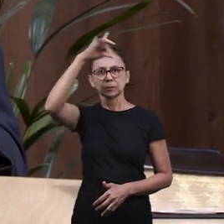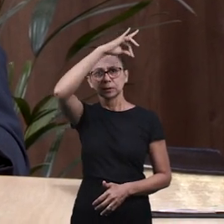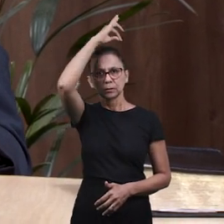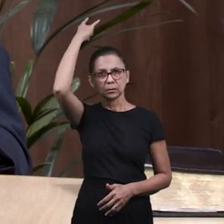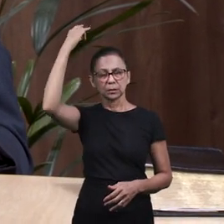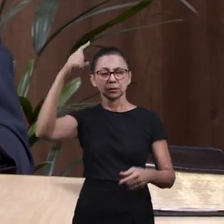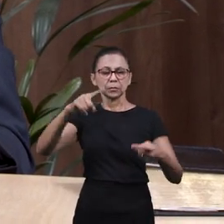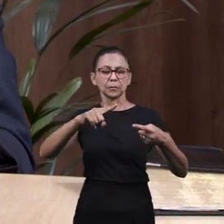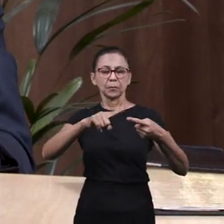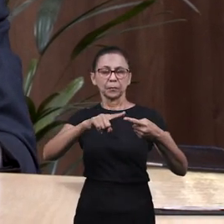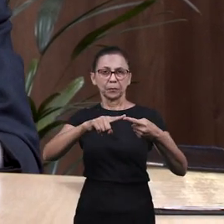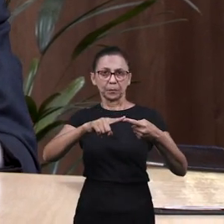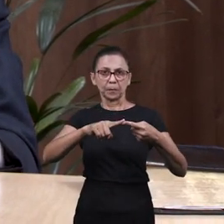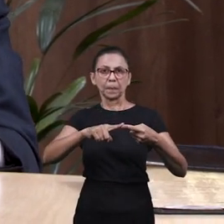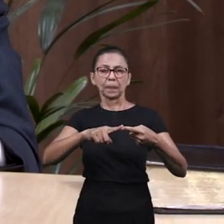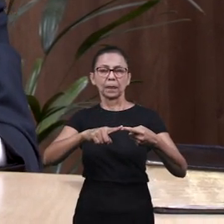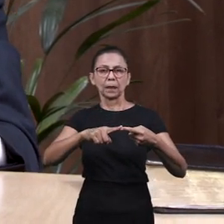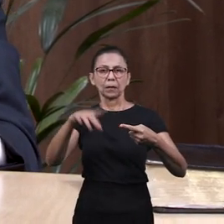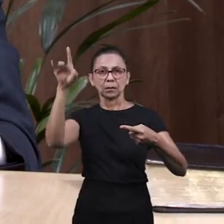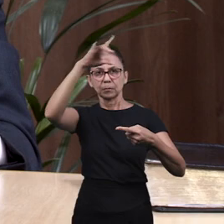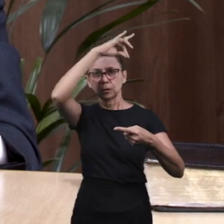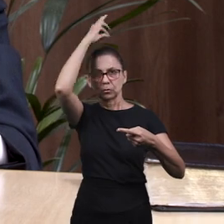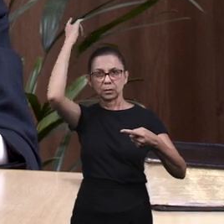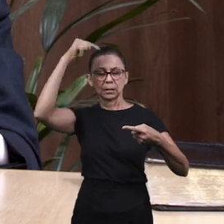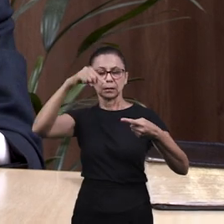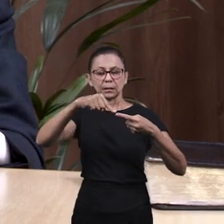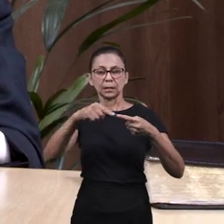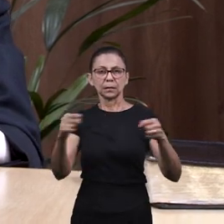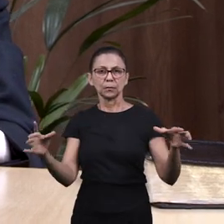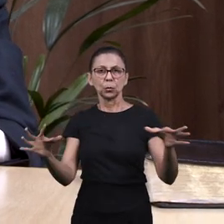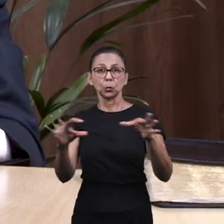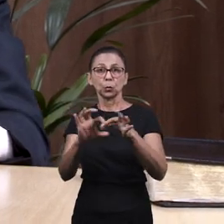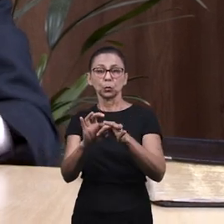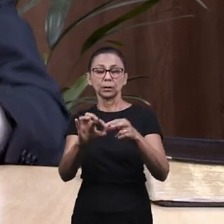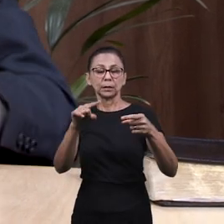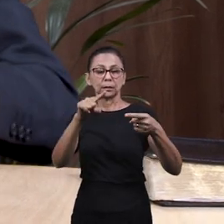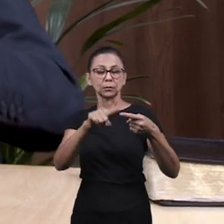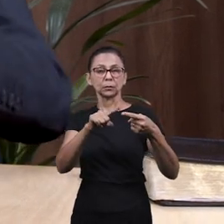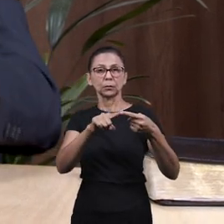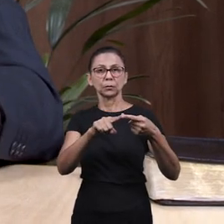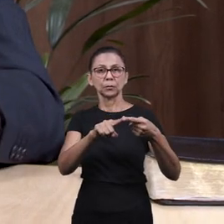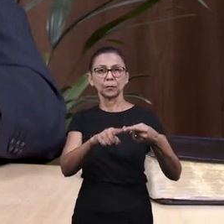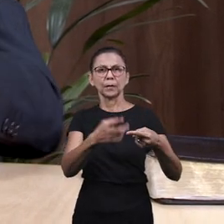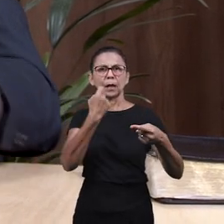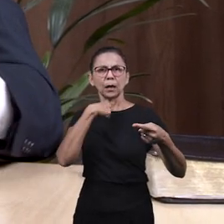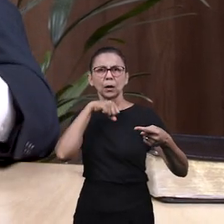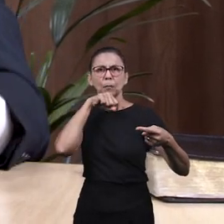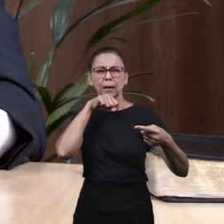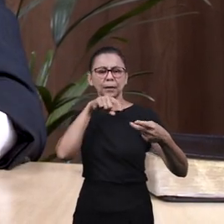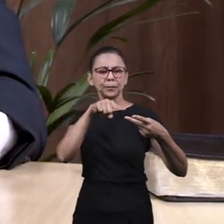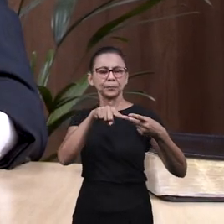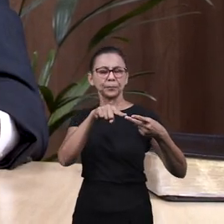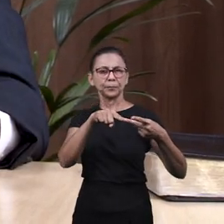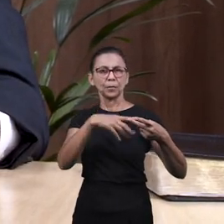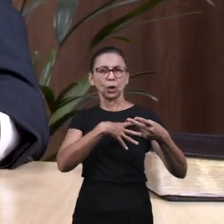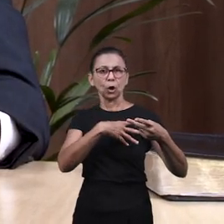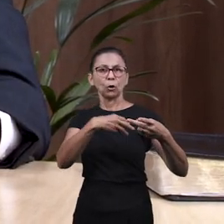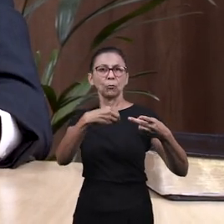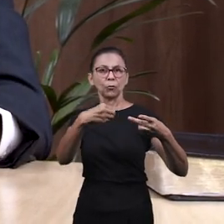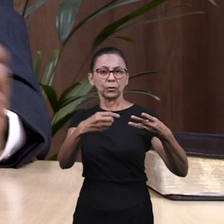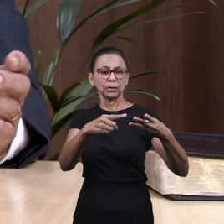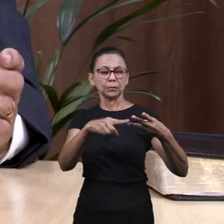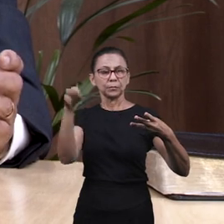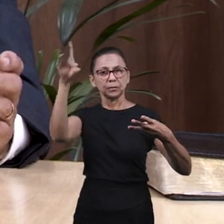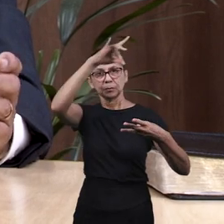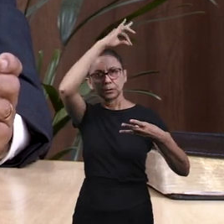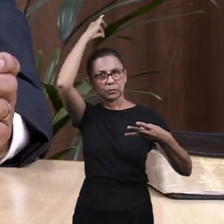do Pai, na vida do Filho. A ação é da Trindade. Mas quem realiza, quem opera é o Espírito Santo.